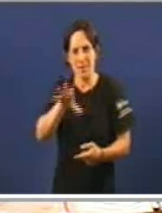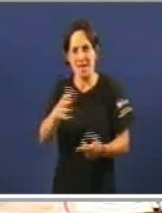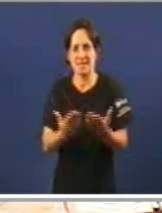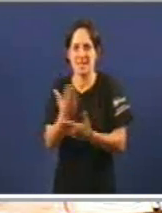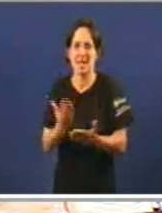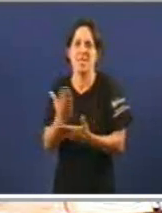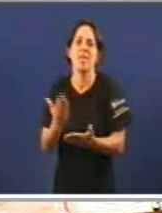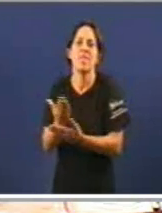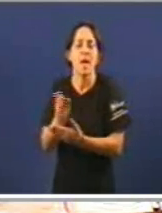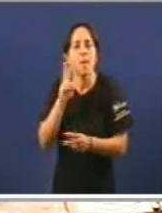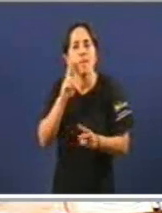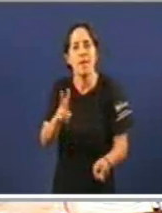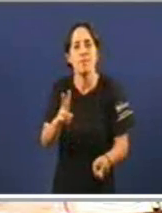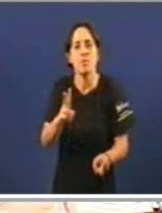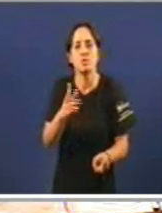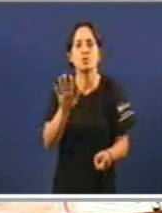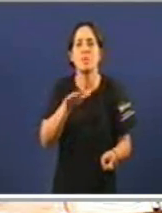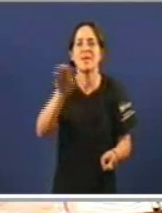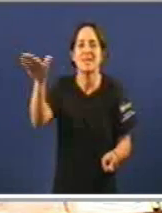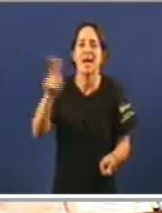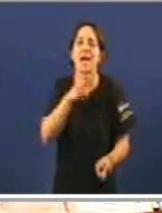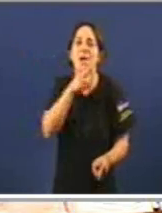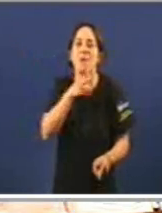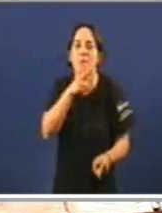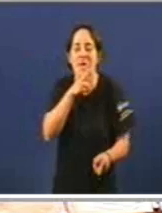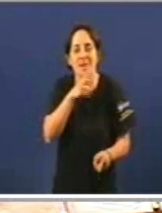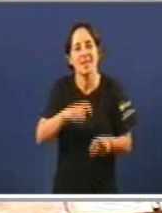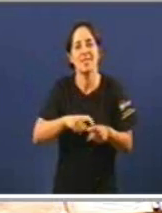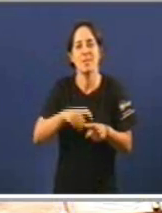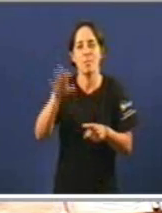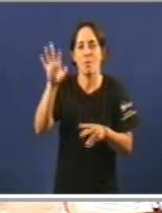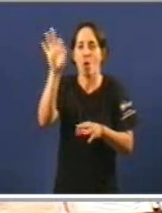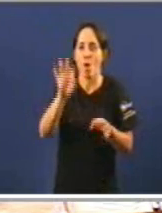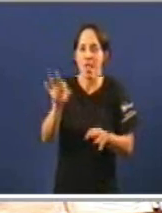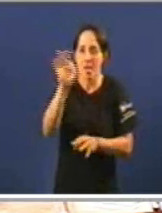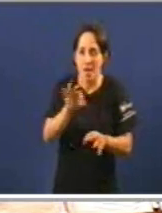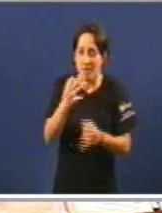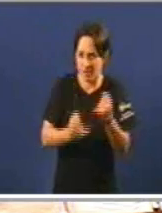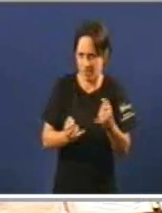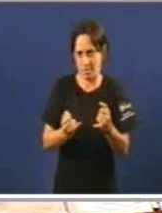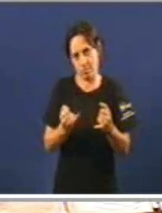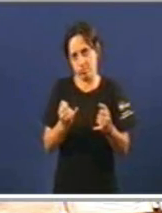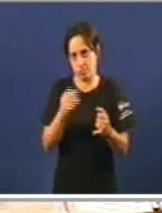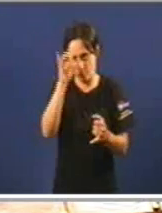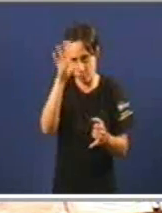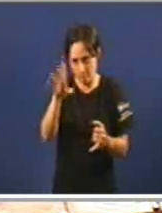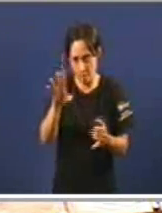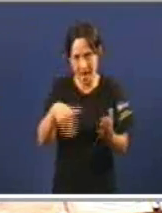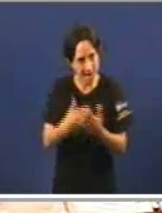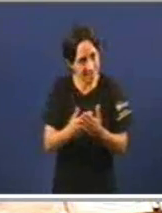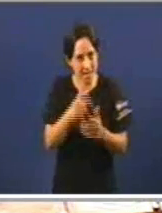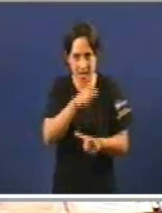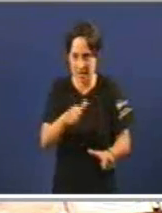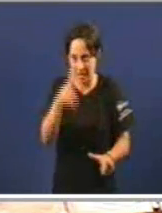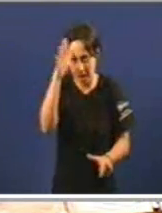e vemos unha paisaxe verde oliva que tira para atrás, que farta hasta o menos. Vamos